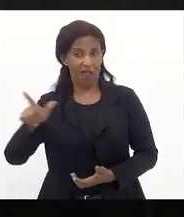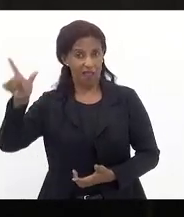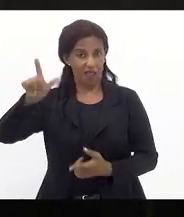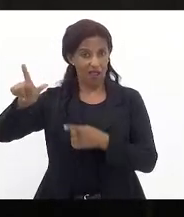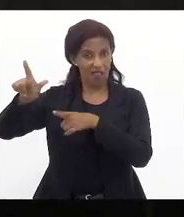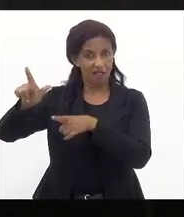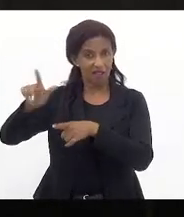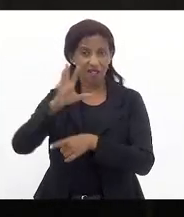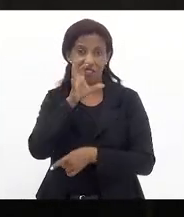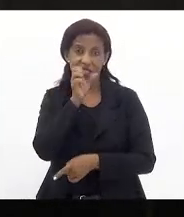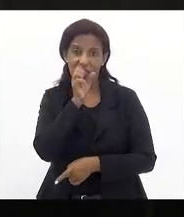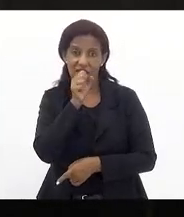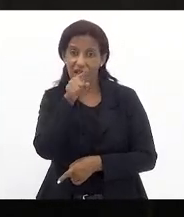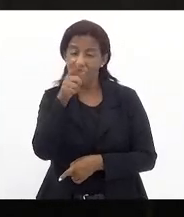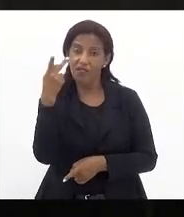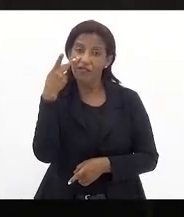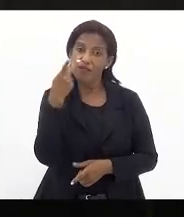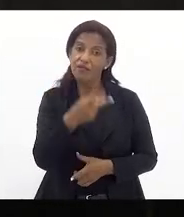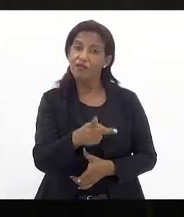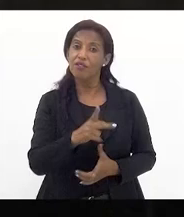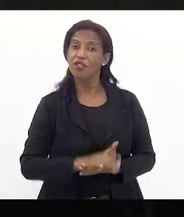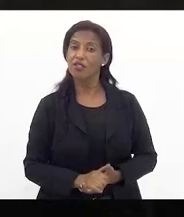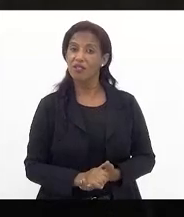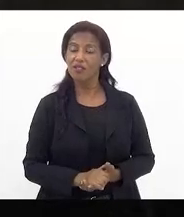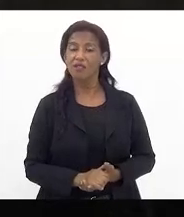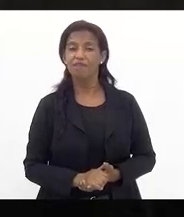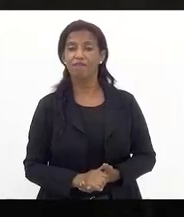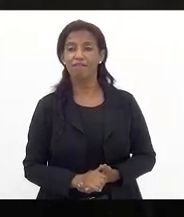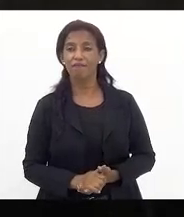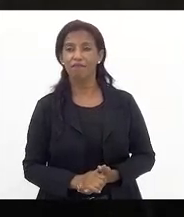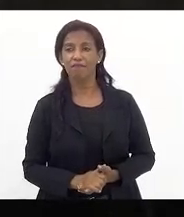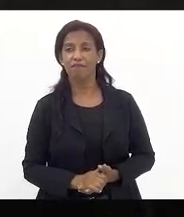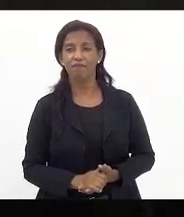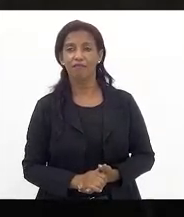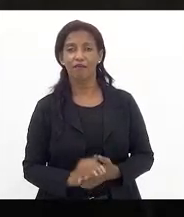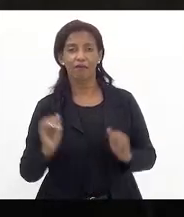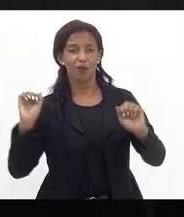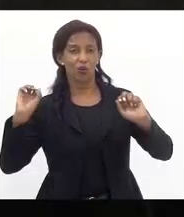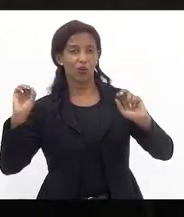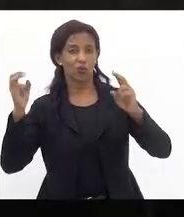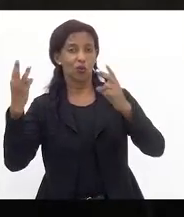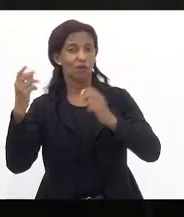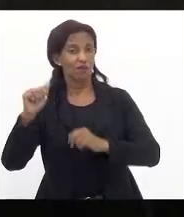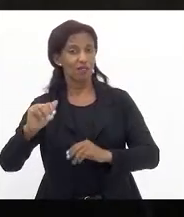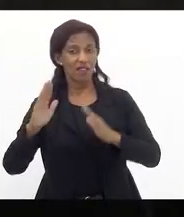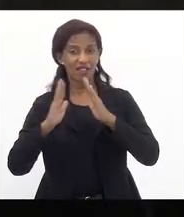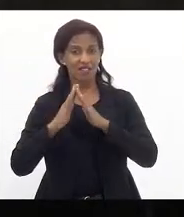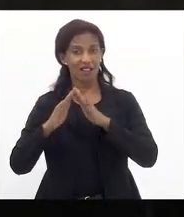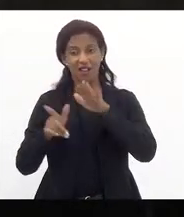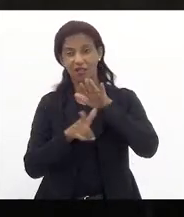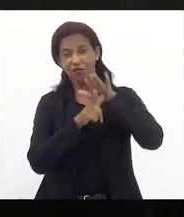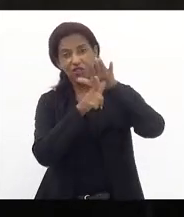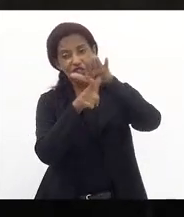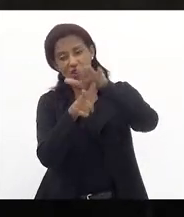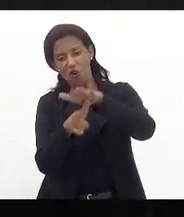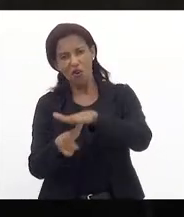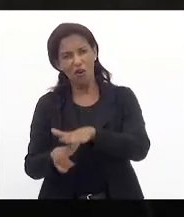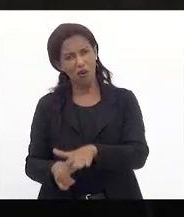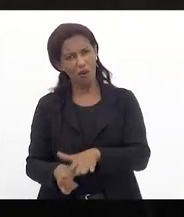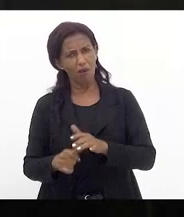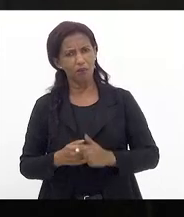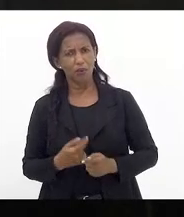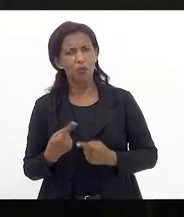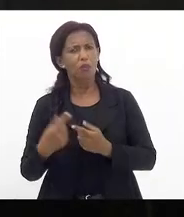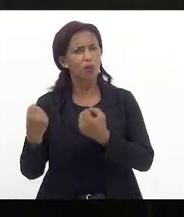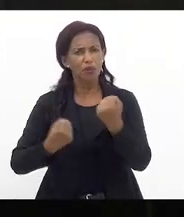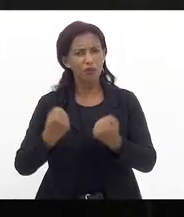no sábado, visitou, fez uma visita a um evento desta casa e foi de helicóptero. Por que não foi